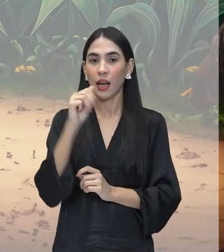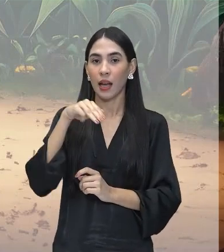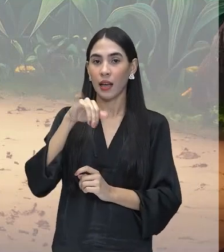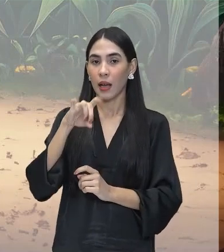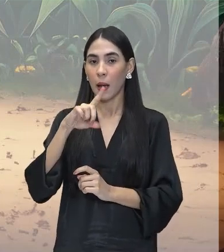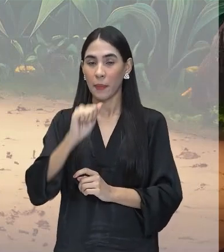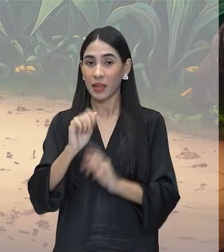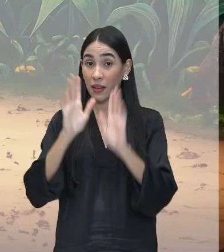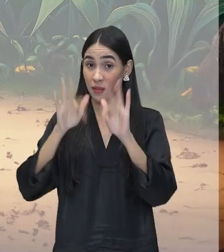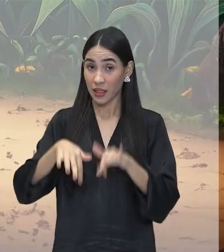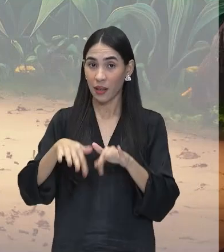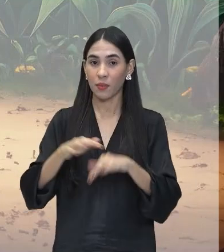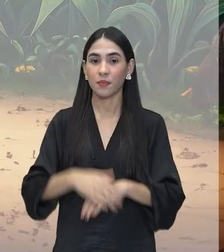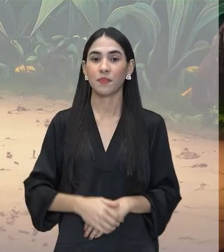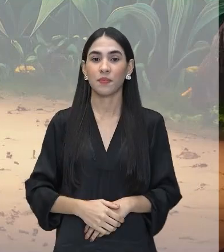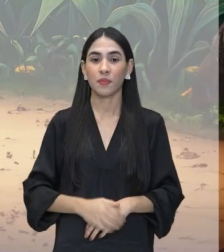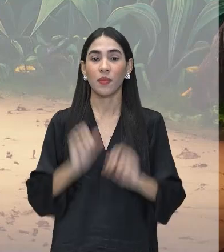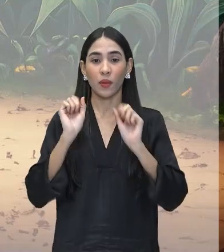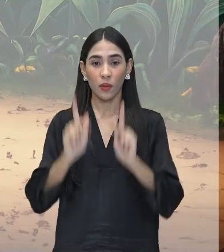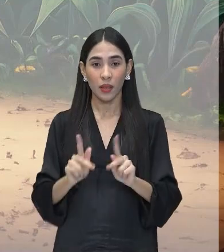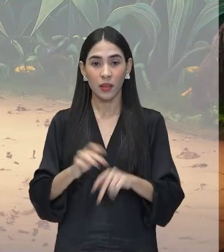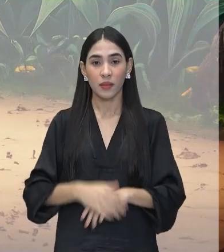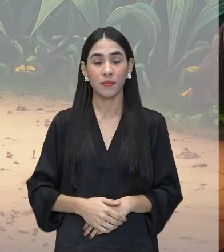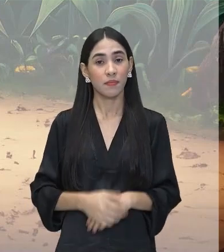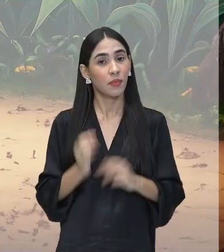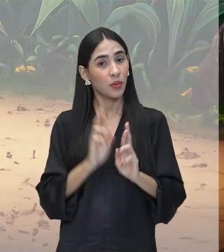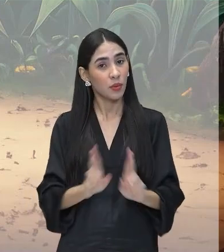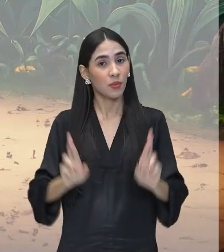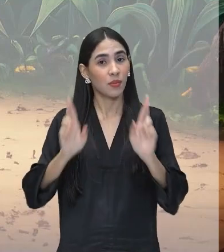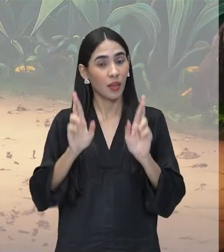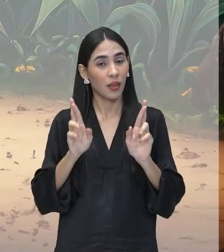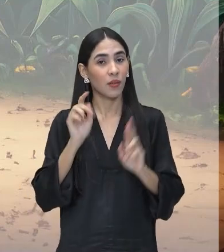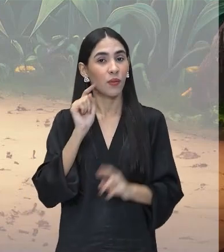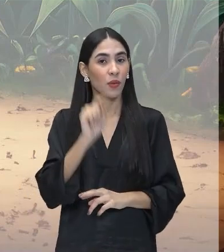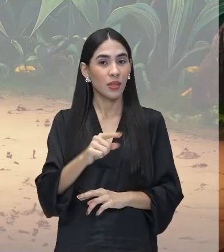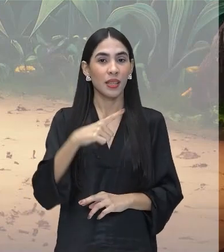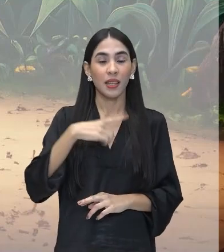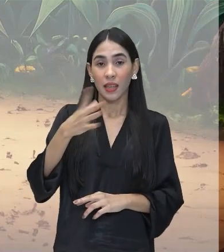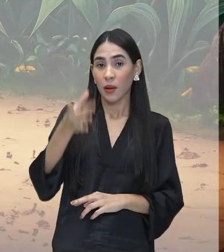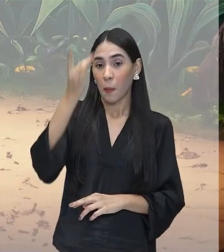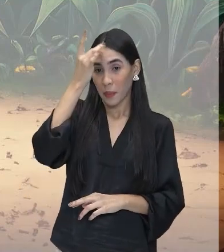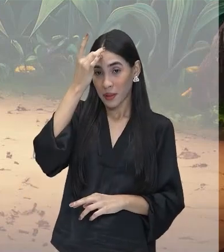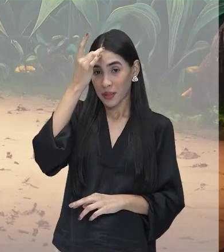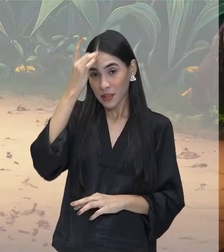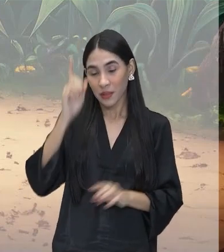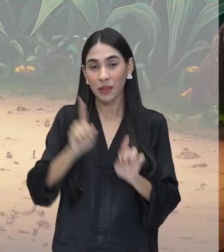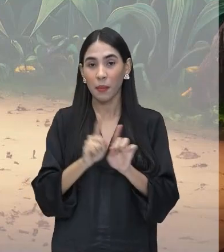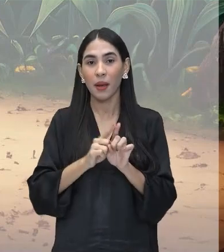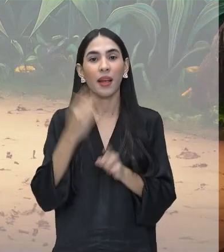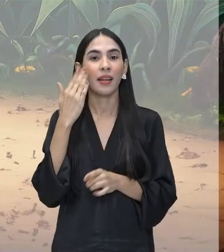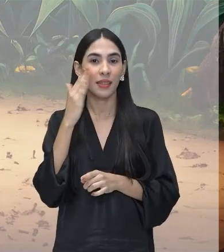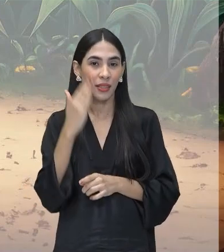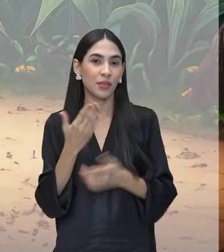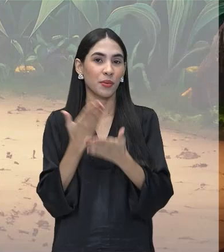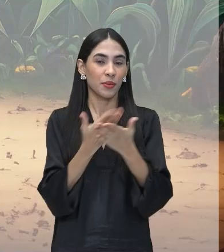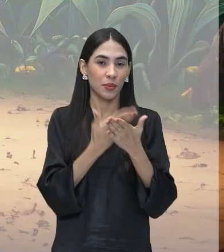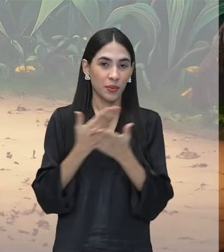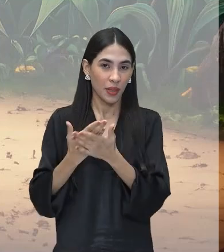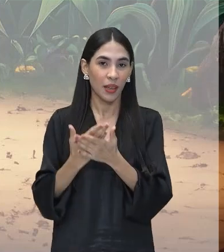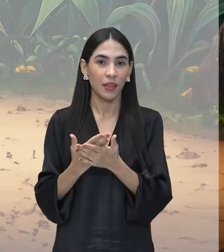amida no final. Ok, pessoal? Eu espero que vocês tenham compreendido, tenham entendido bastante